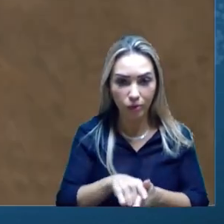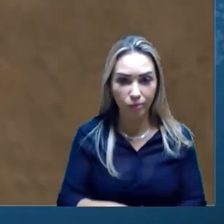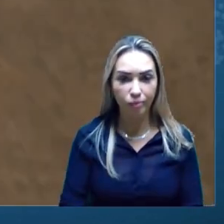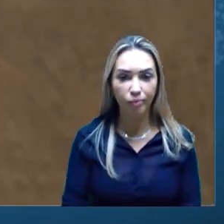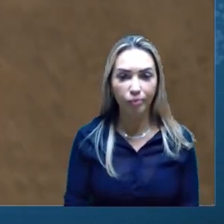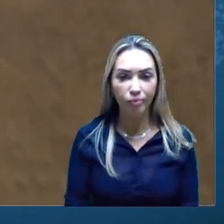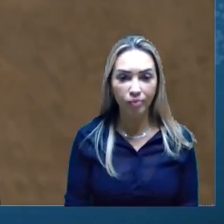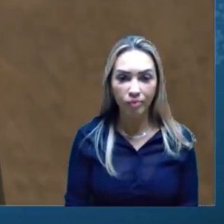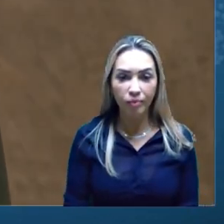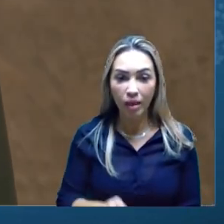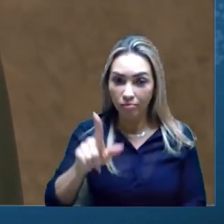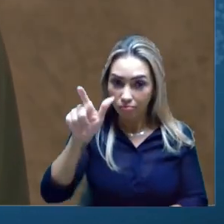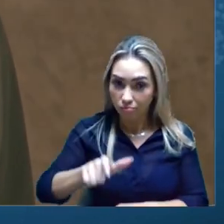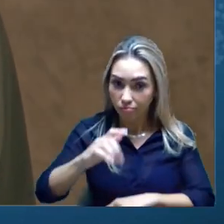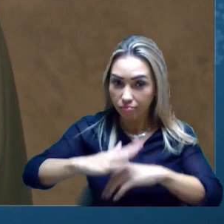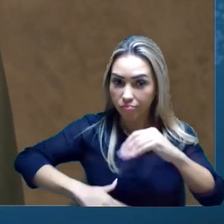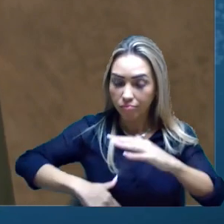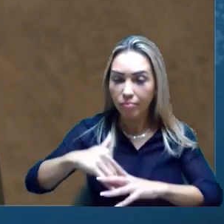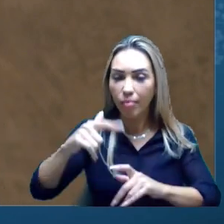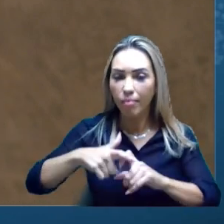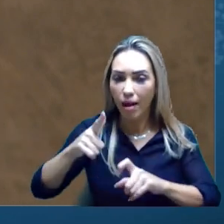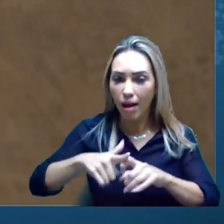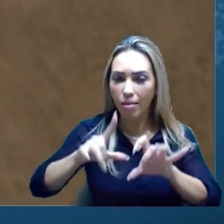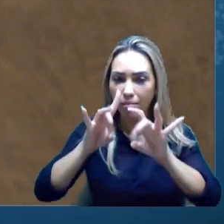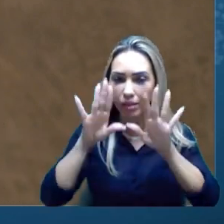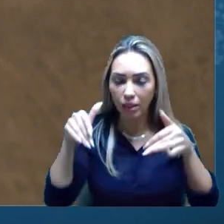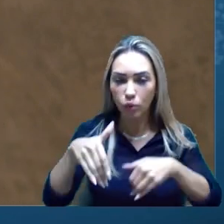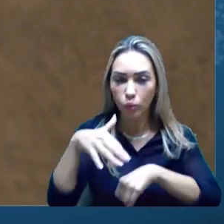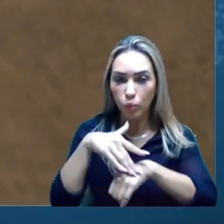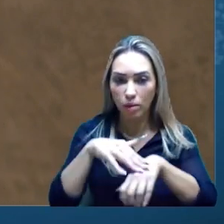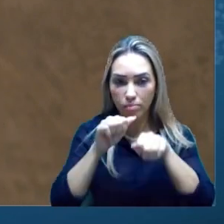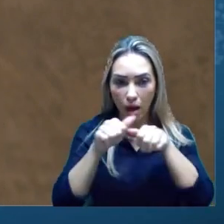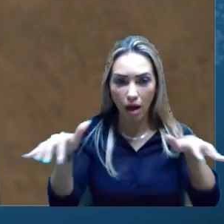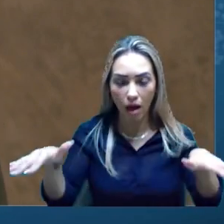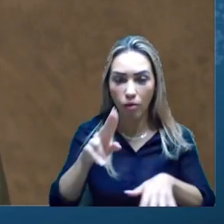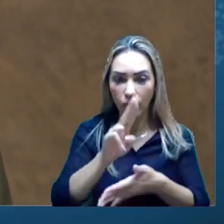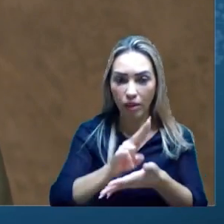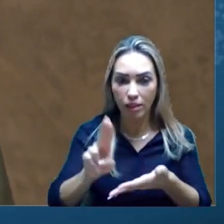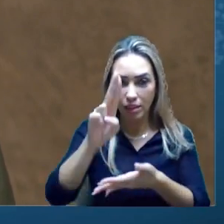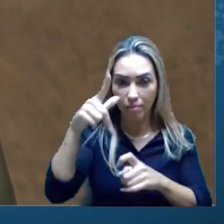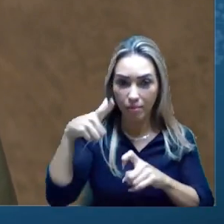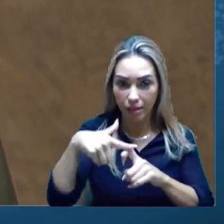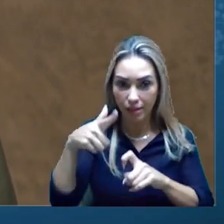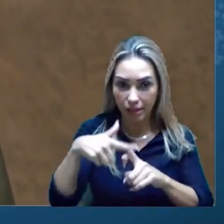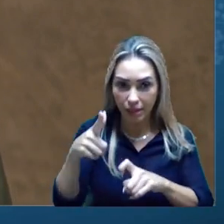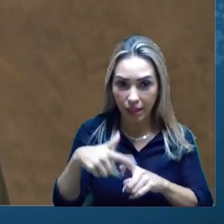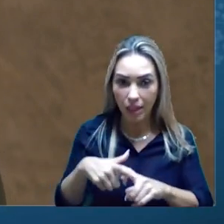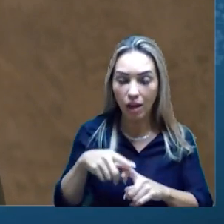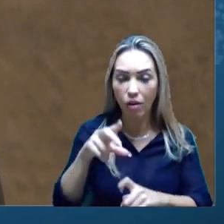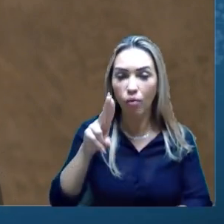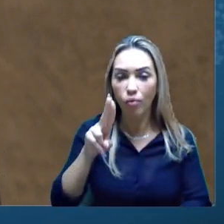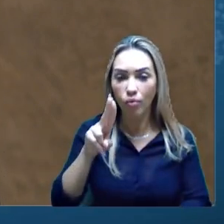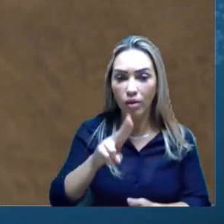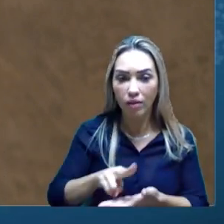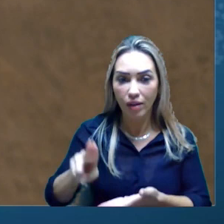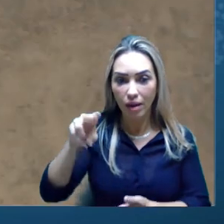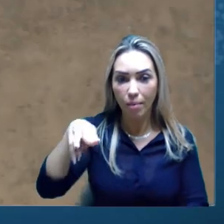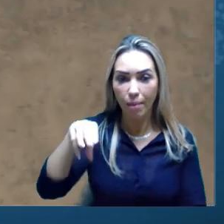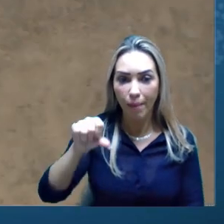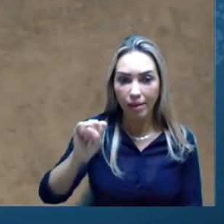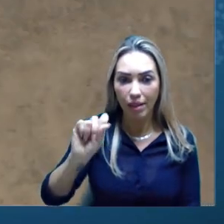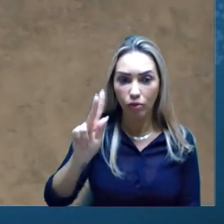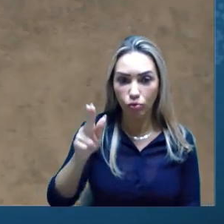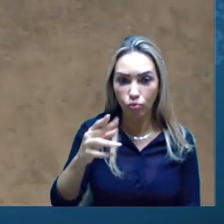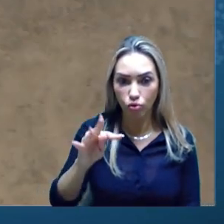é médico especialista em doenças infecciosas pela Universidade de Medicina da Universidade de Massachusetts e